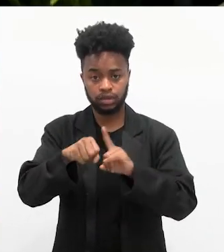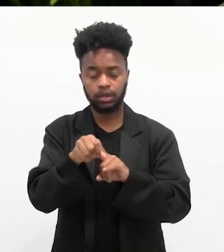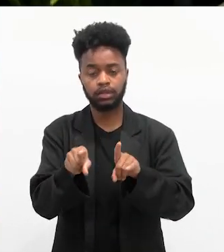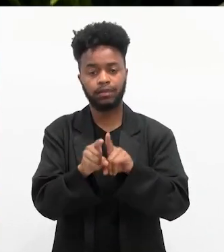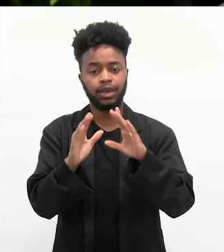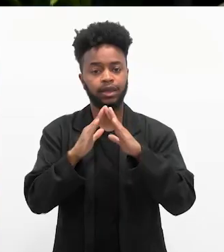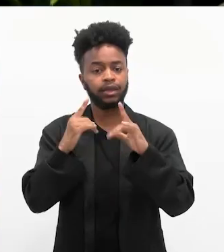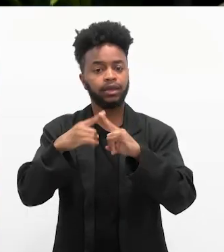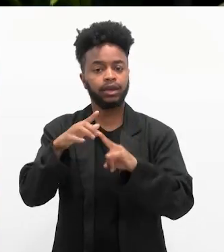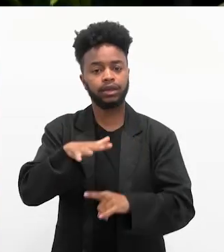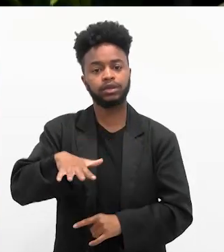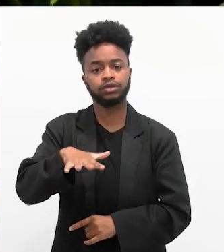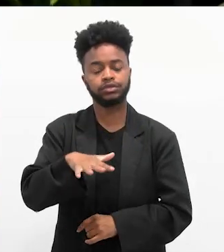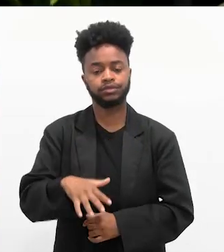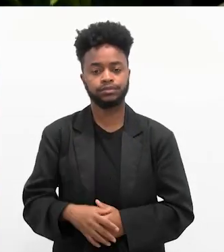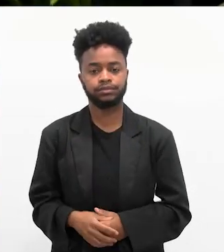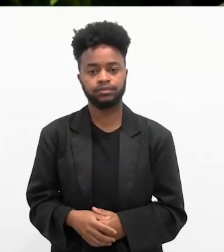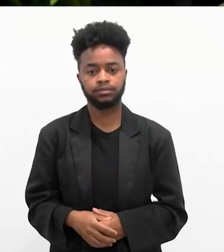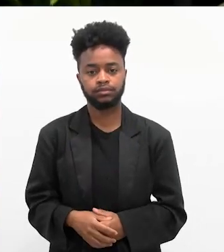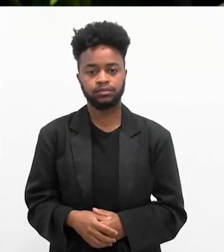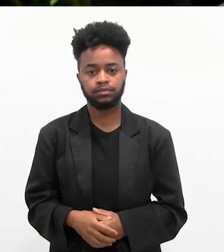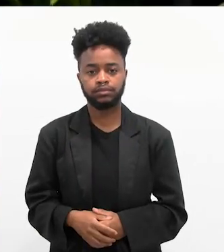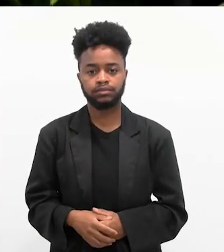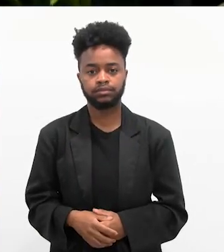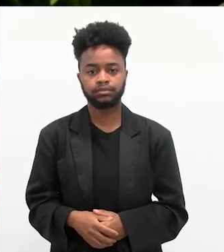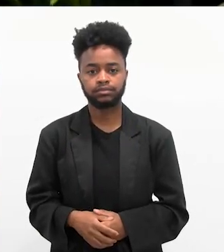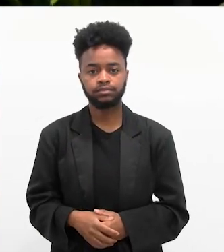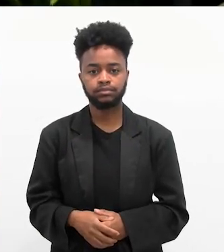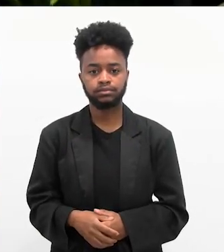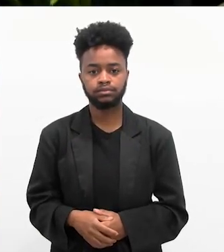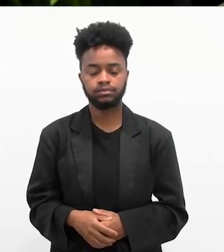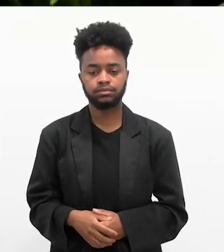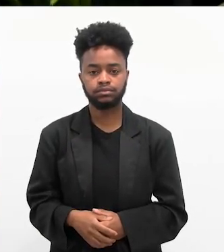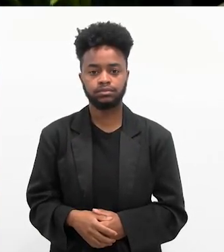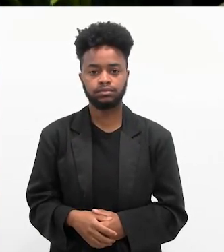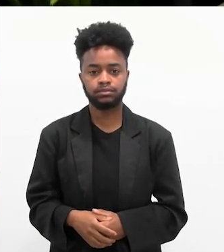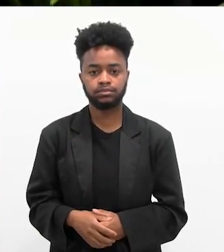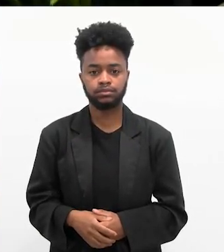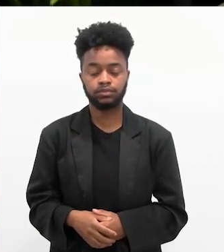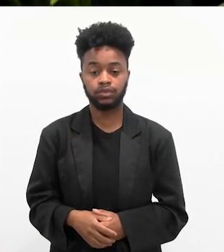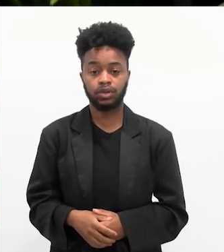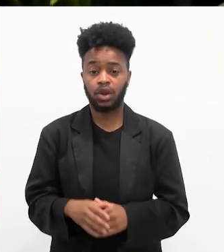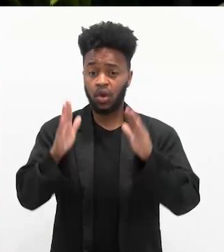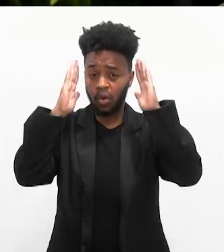para a sociedade e para a igreja como um todo. O Papa